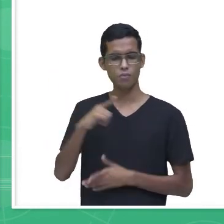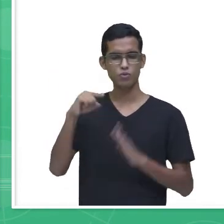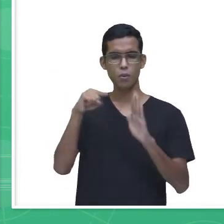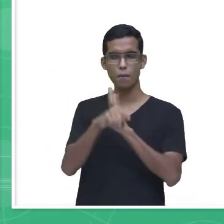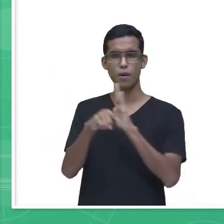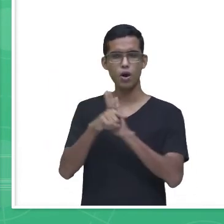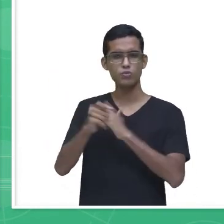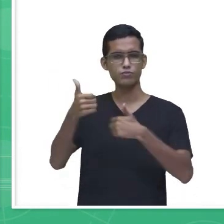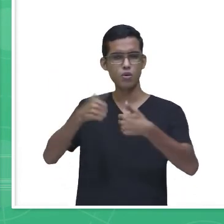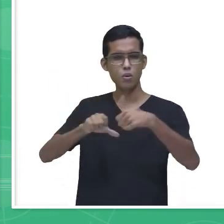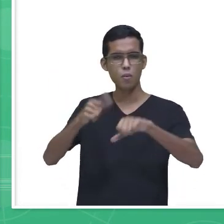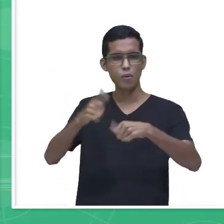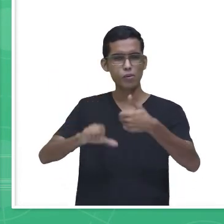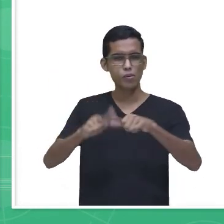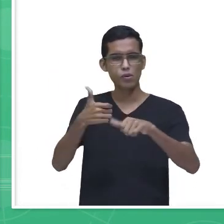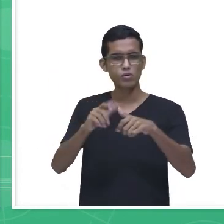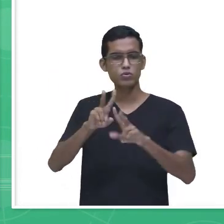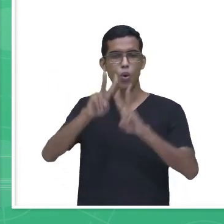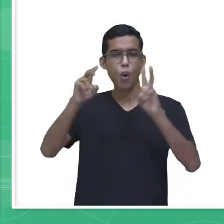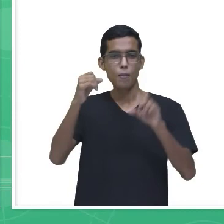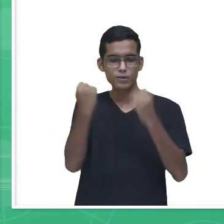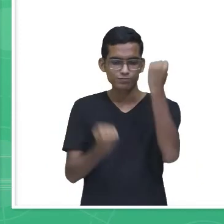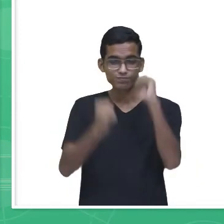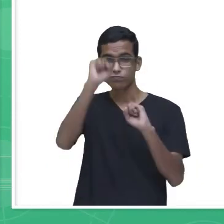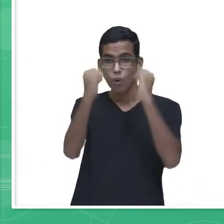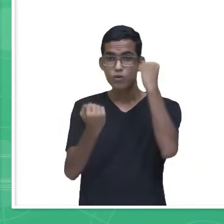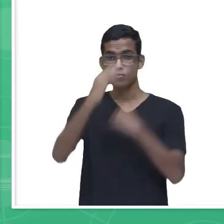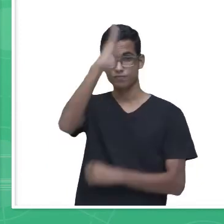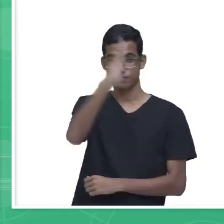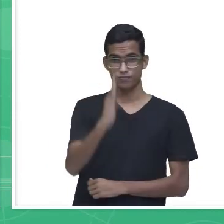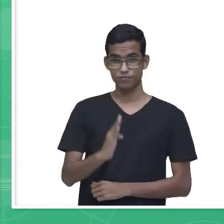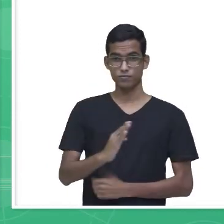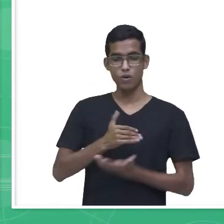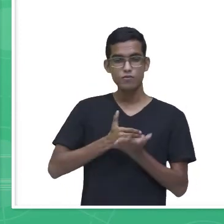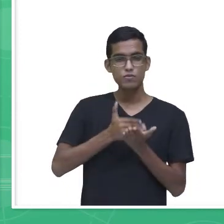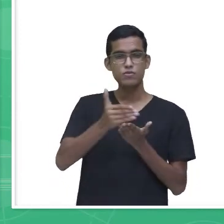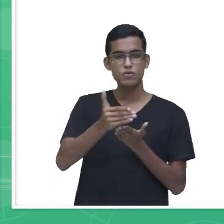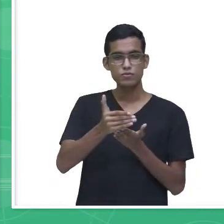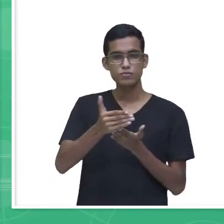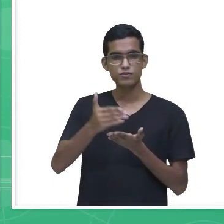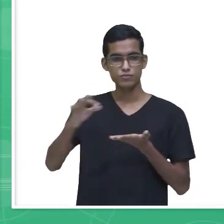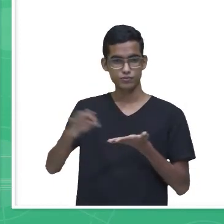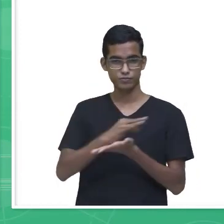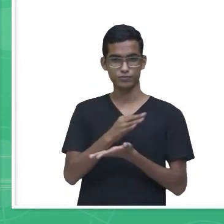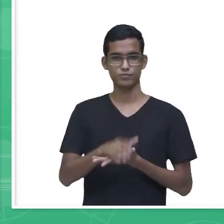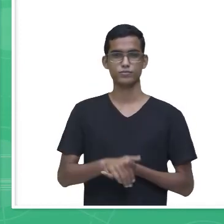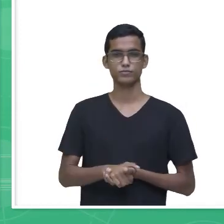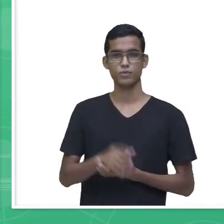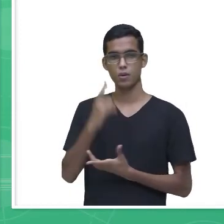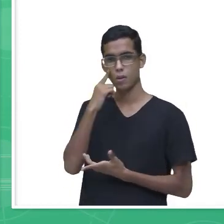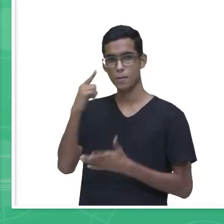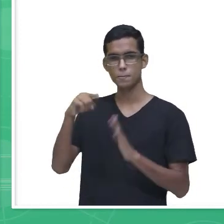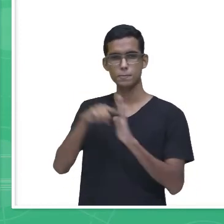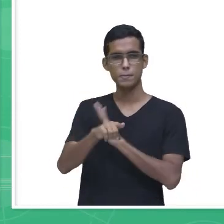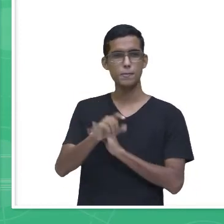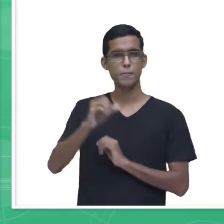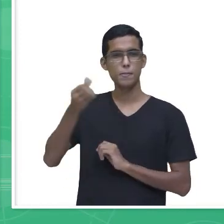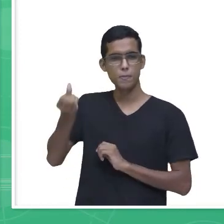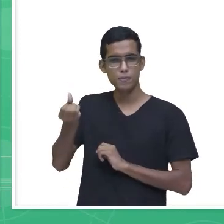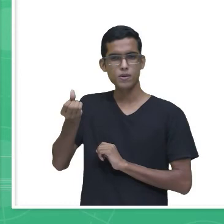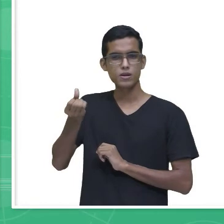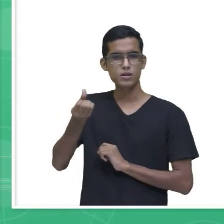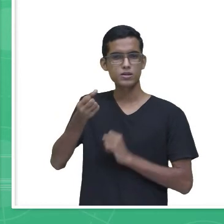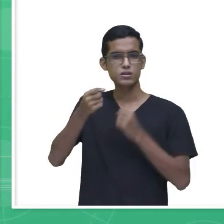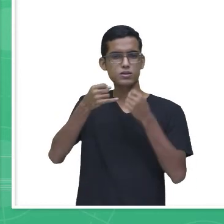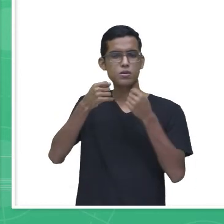trazer algo sobre a industrialização brasileira. Então, vamos iniciar a nossa correção. A questão 6 do Exercitando trouxe para